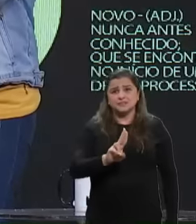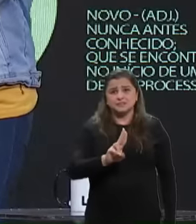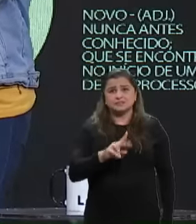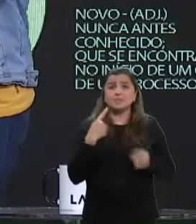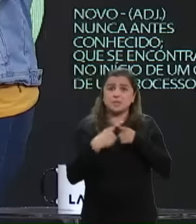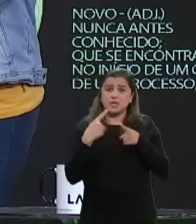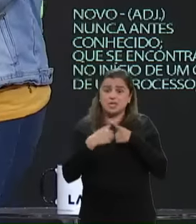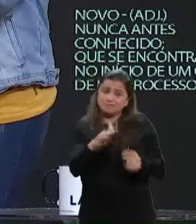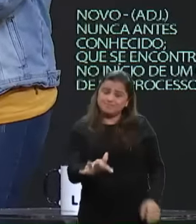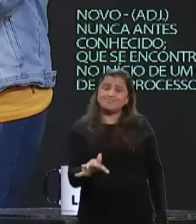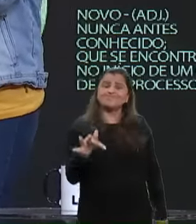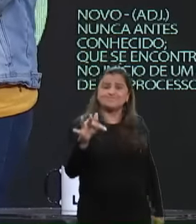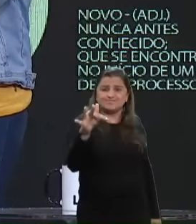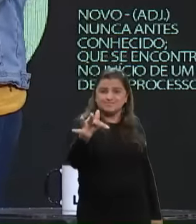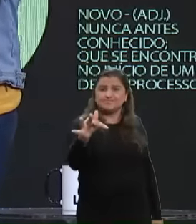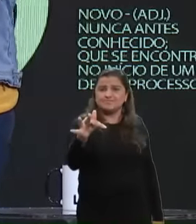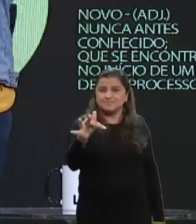um dia